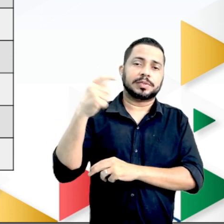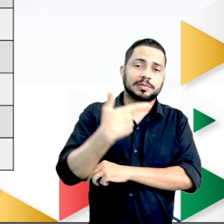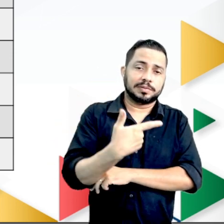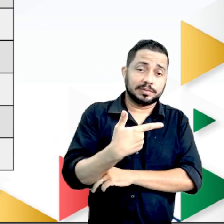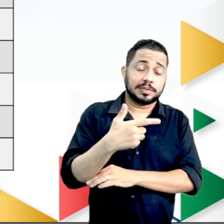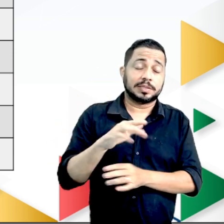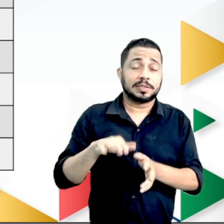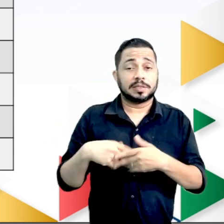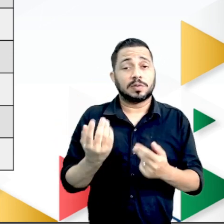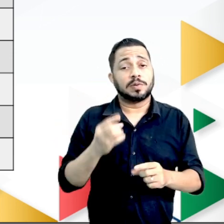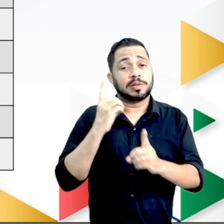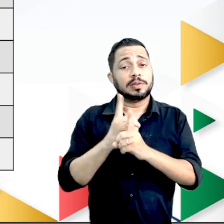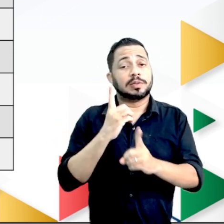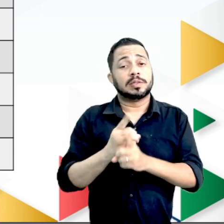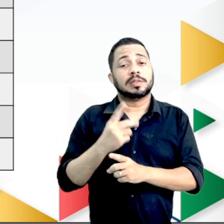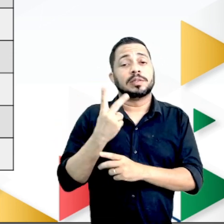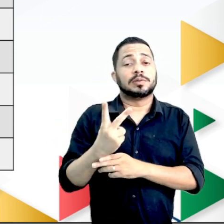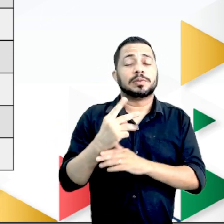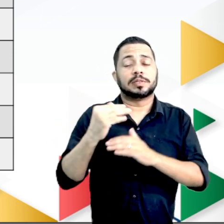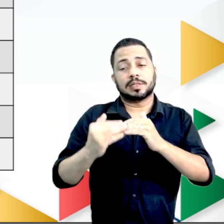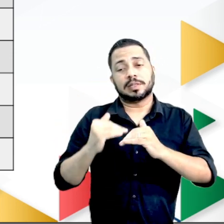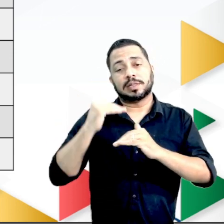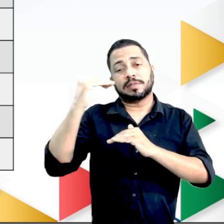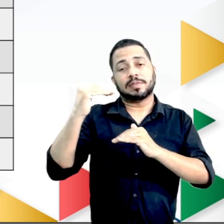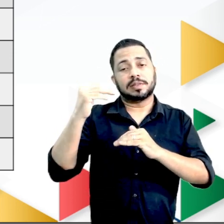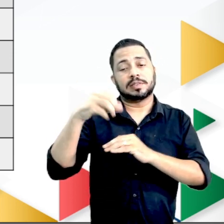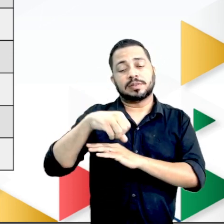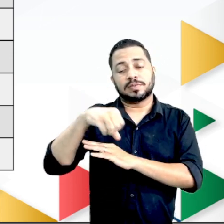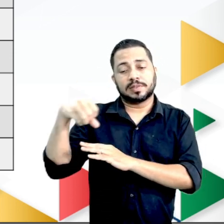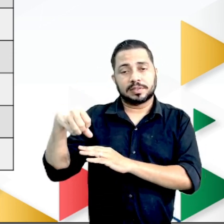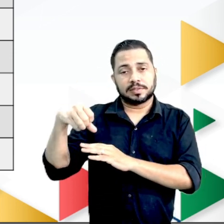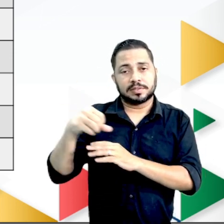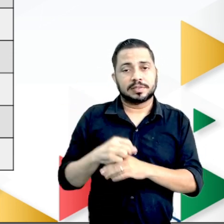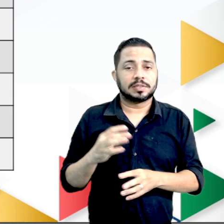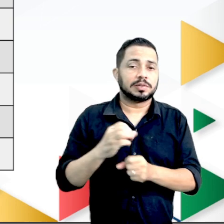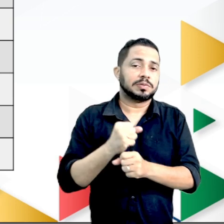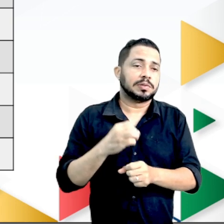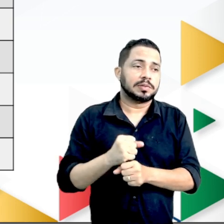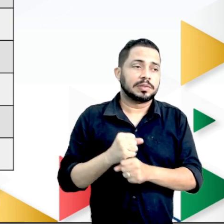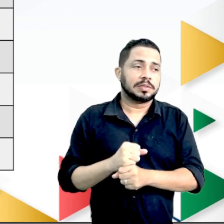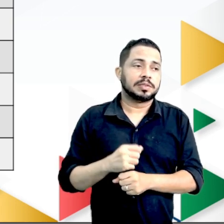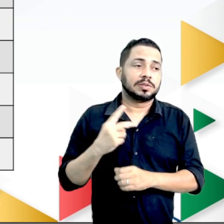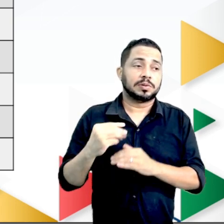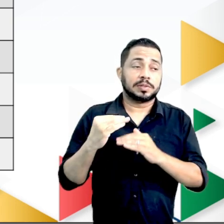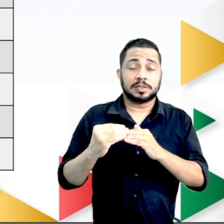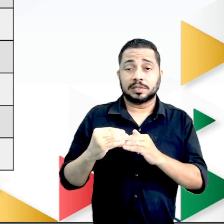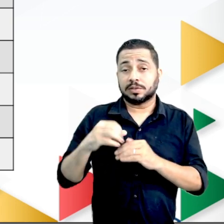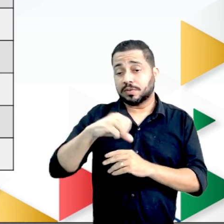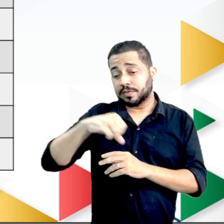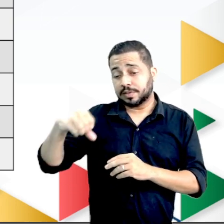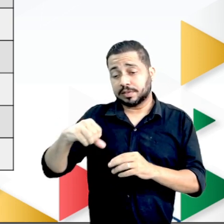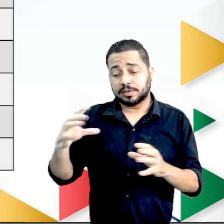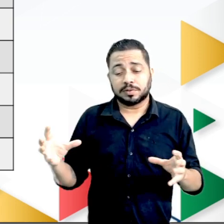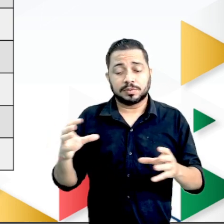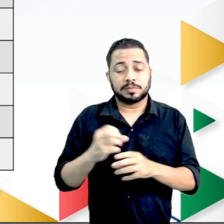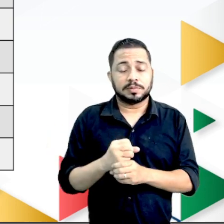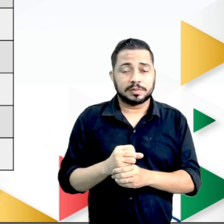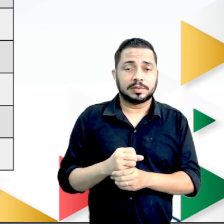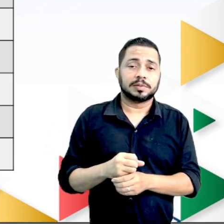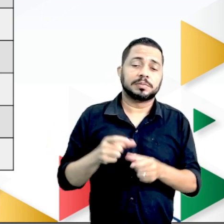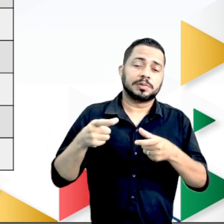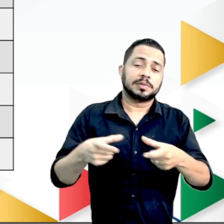bom? Então vai encontrar 2 elevado a 99. Quando você calcular 2 elevado a 99, ele ocupa a posição